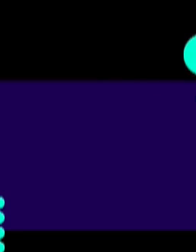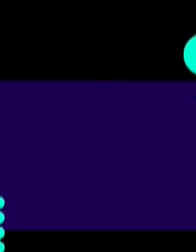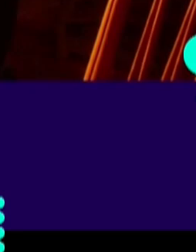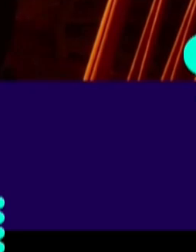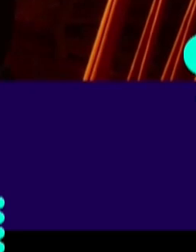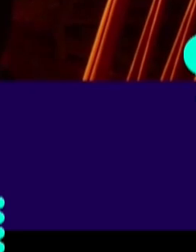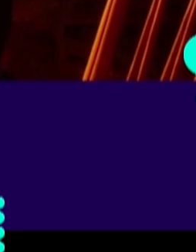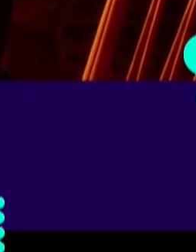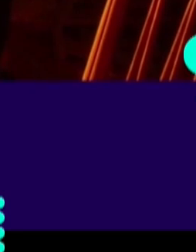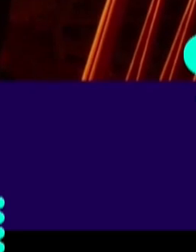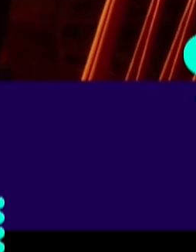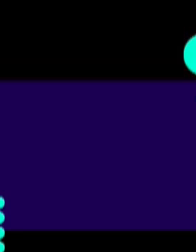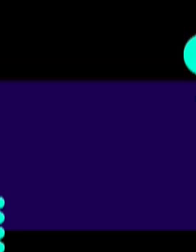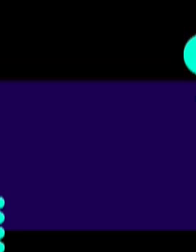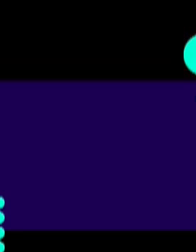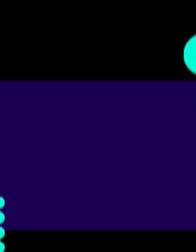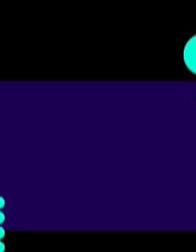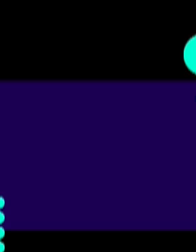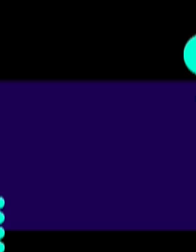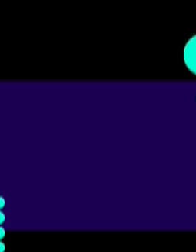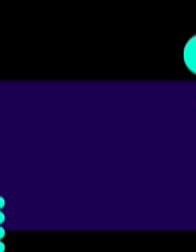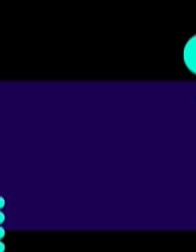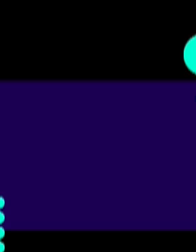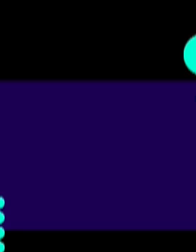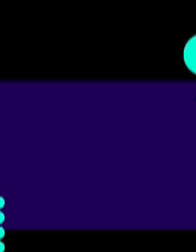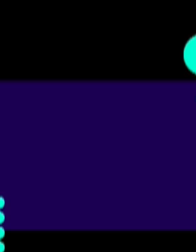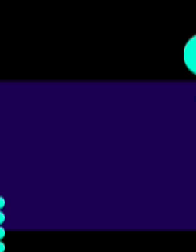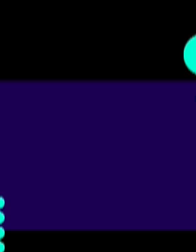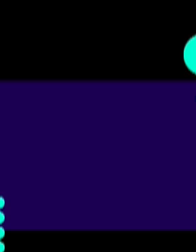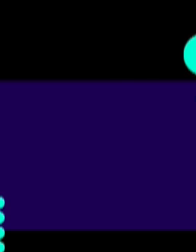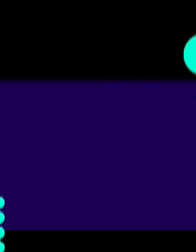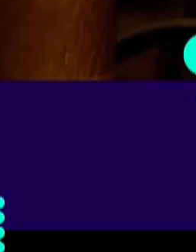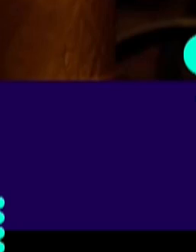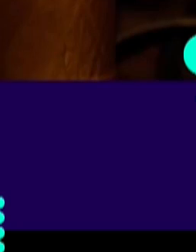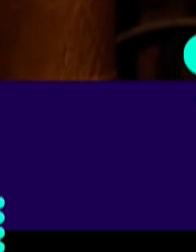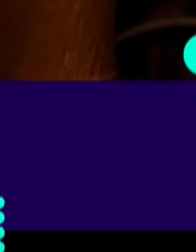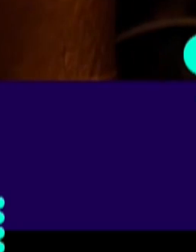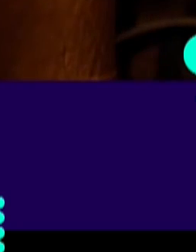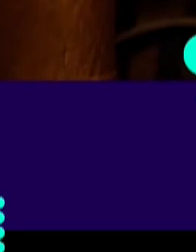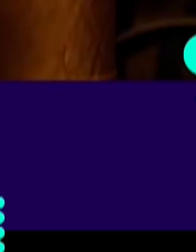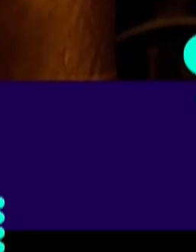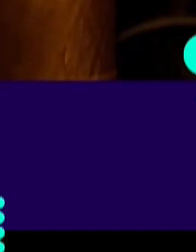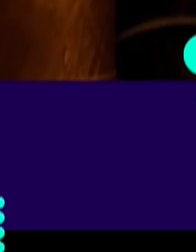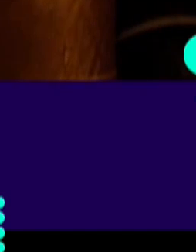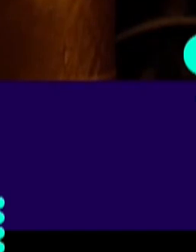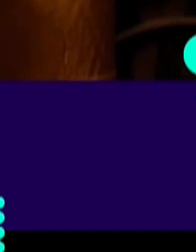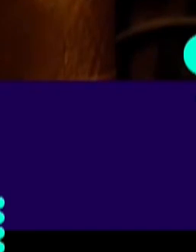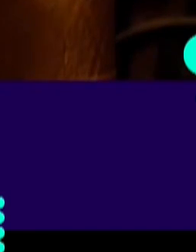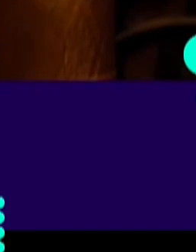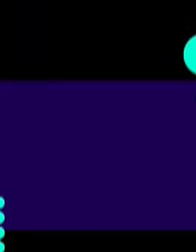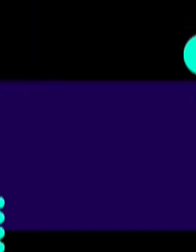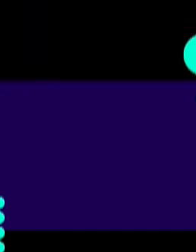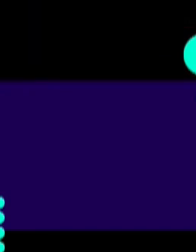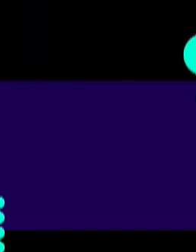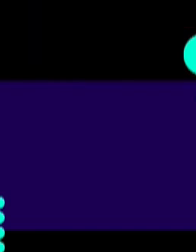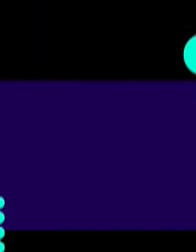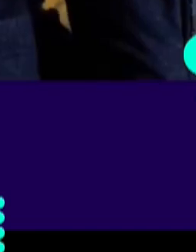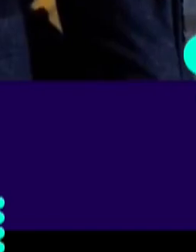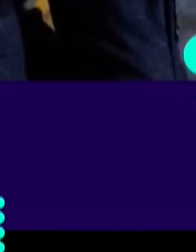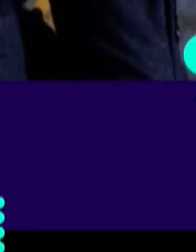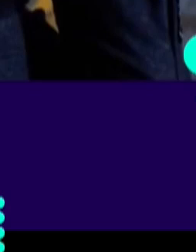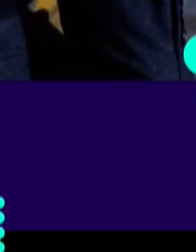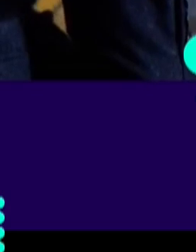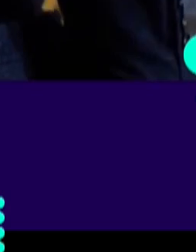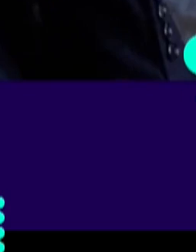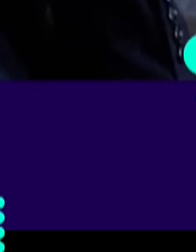e Vicky Cristina Barcelona chega ao Brasil com Fanny e Jan, um casal bem sucedido que moram bem